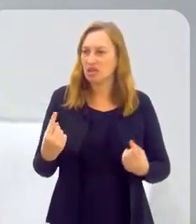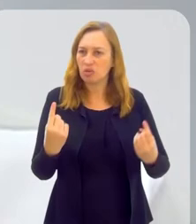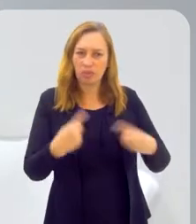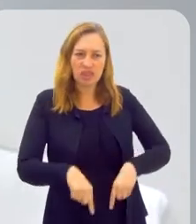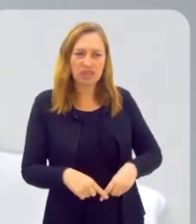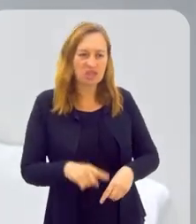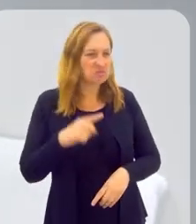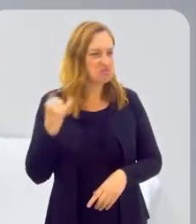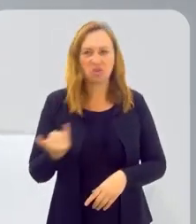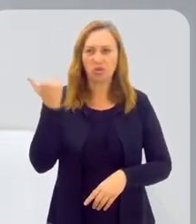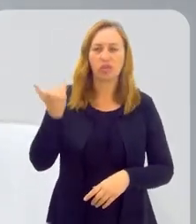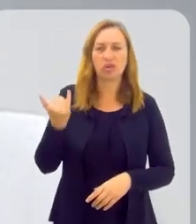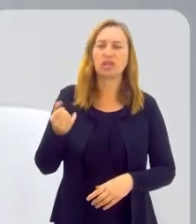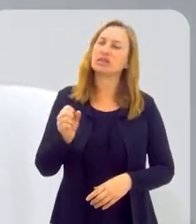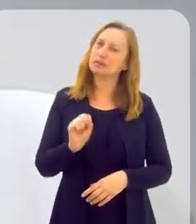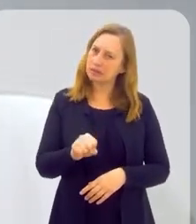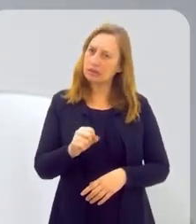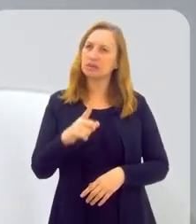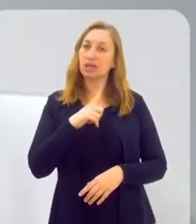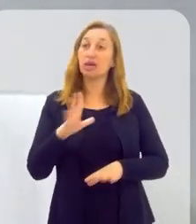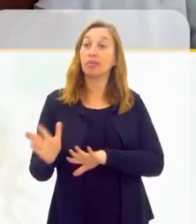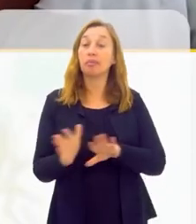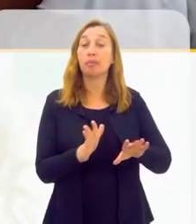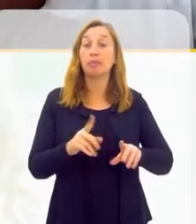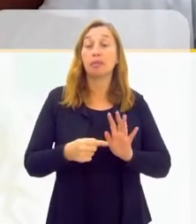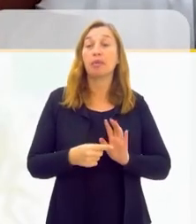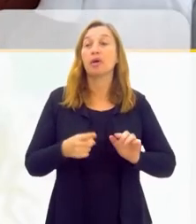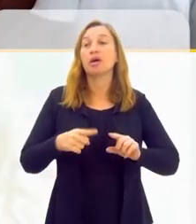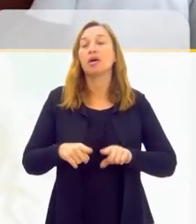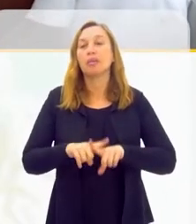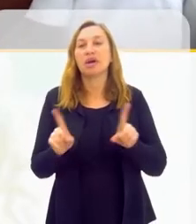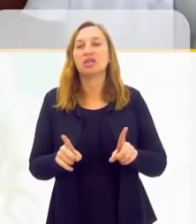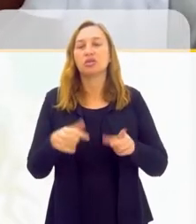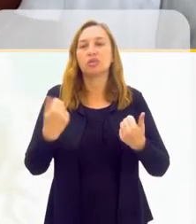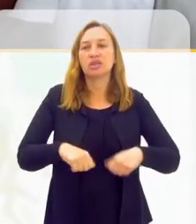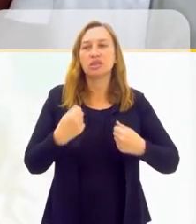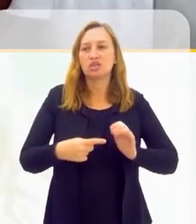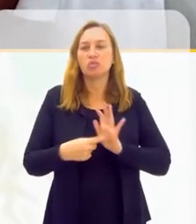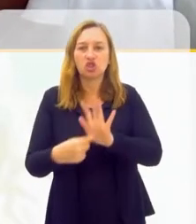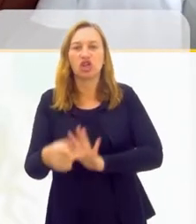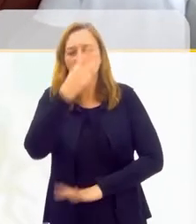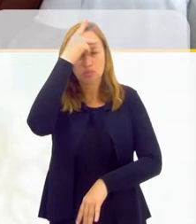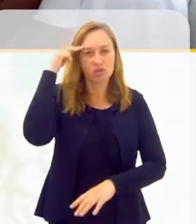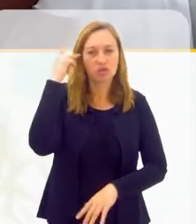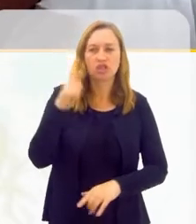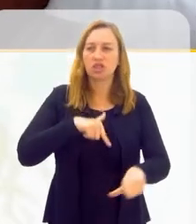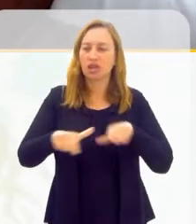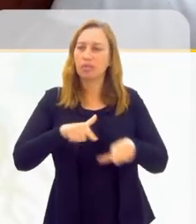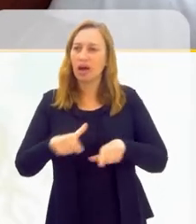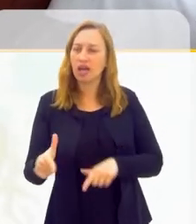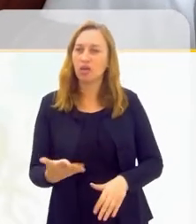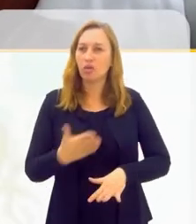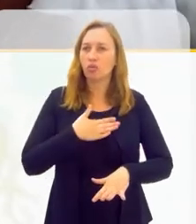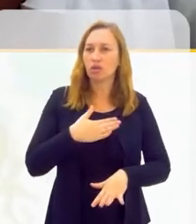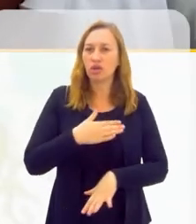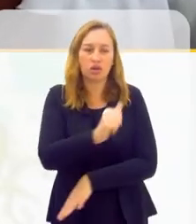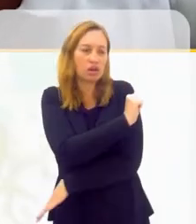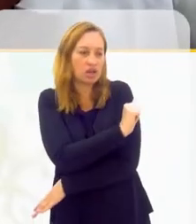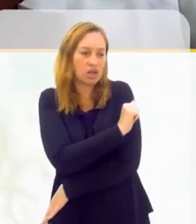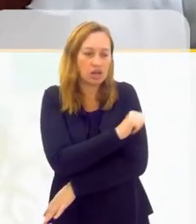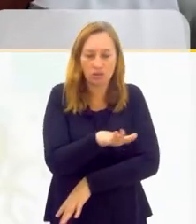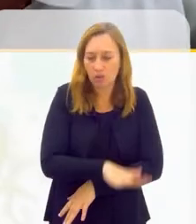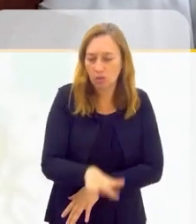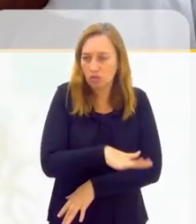É claro que interessa. O que Sim. eu tenho que mostrar às pessoas que trabalham comigo, desde as crianças aos jovens, aos seus encarregados de